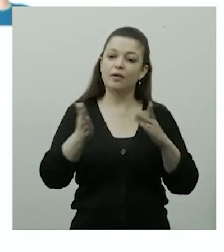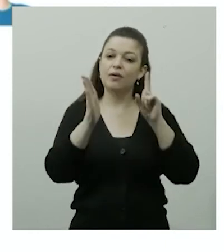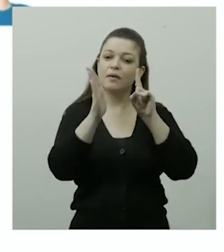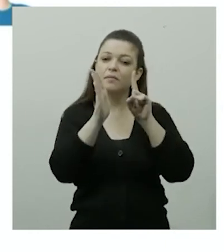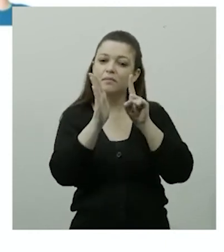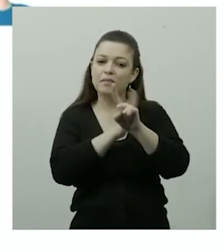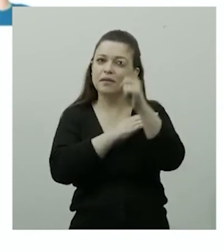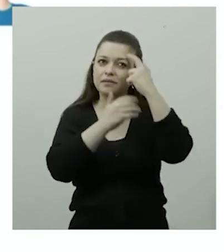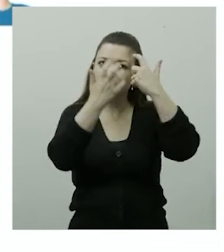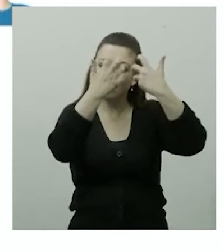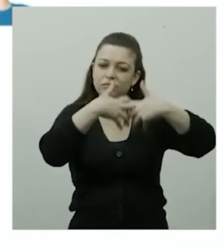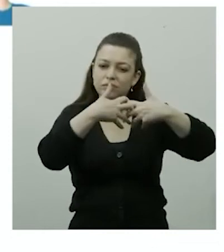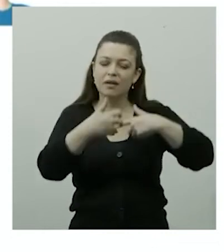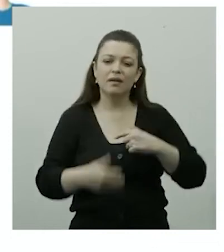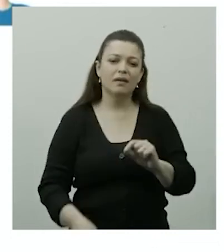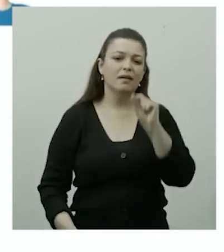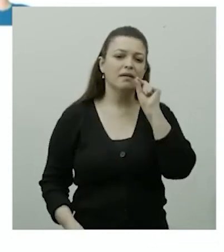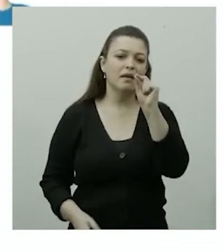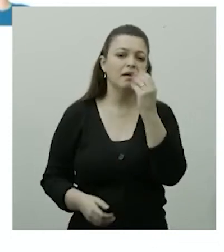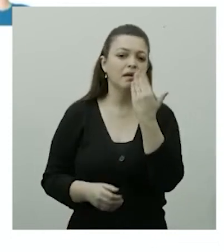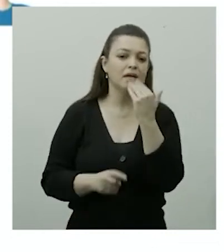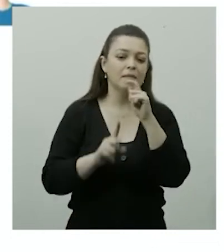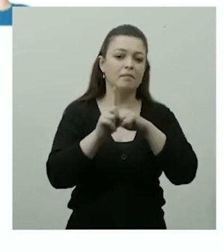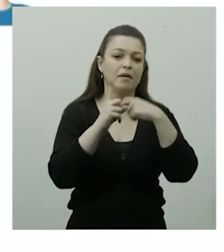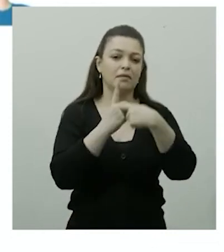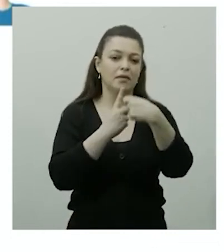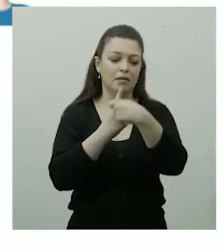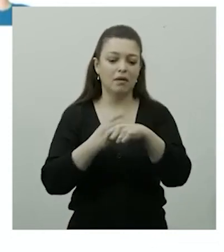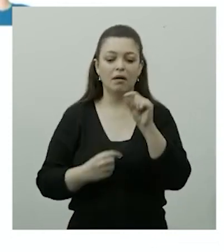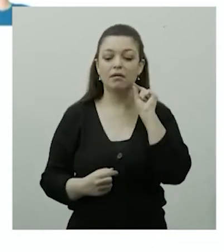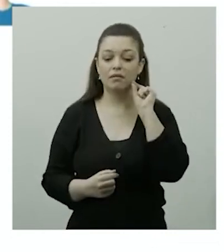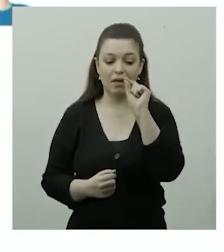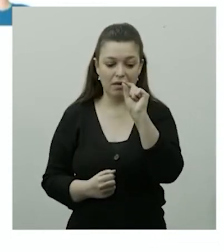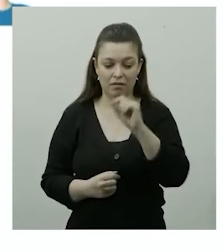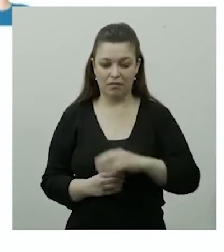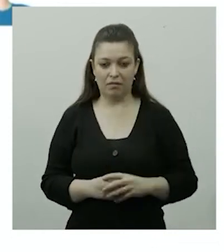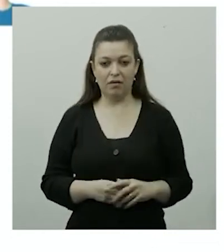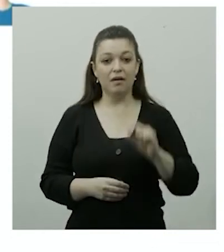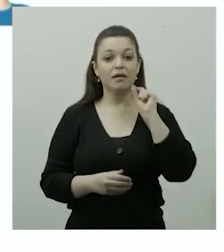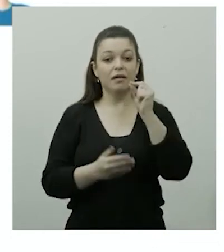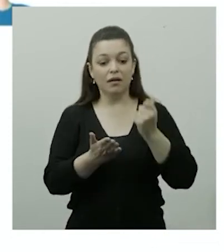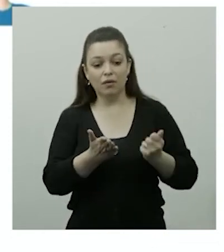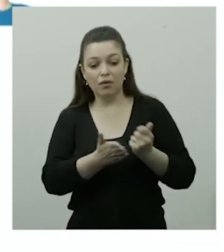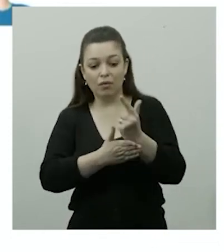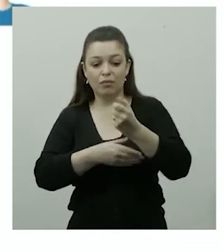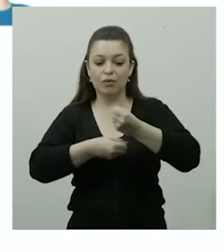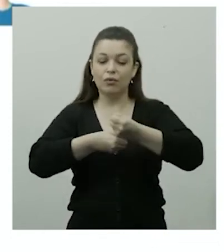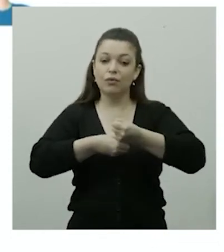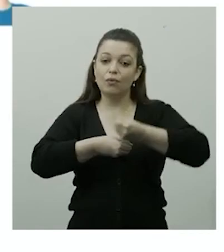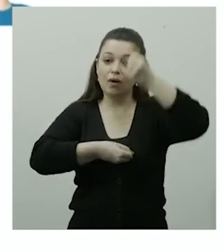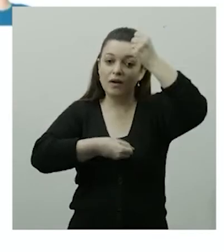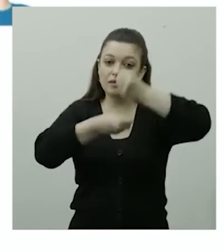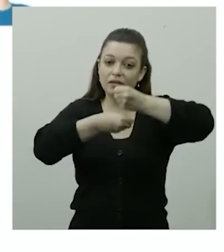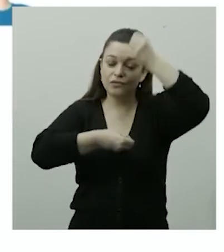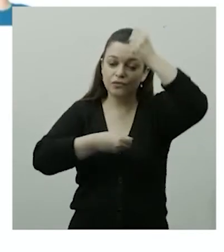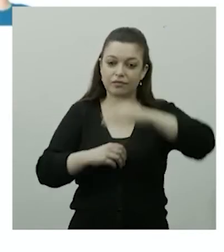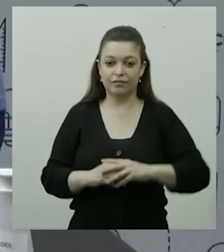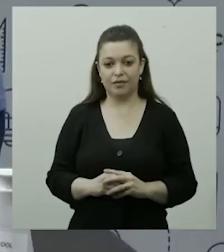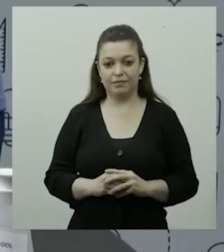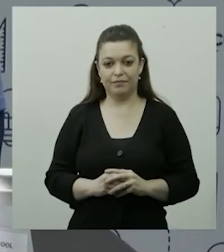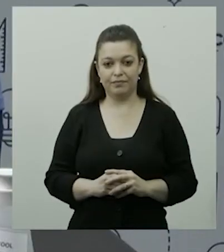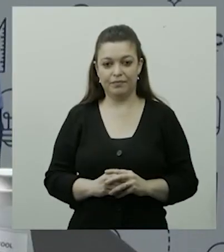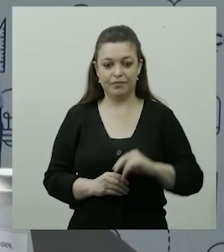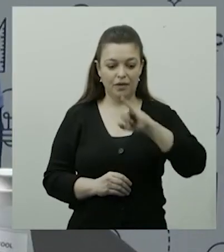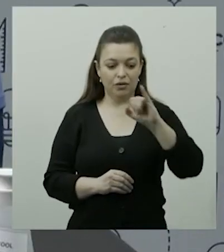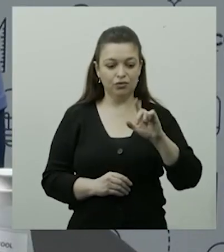lógica. Quem comeu banana? Quem comprou um guarda-chuva? O que Júlio comeu? Vou